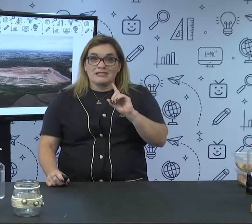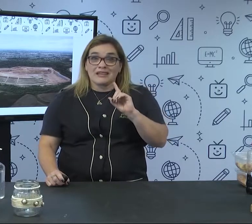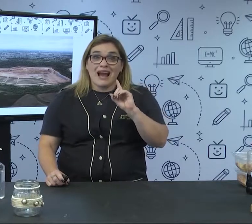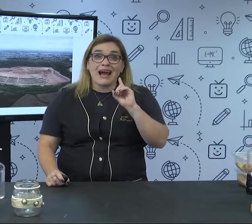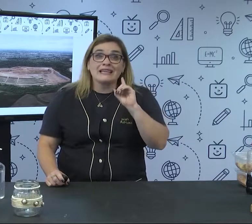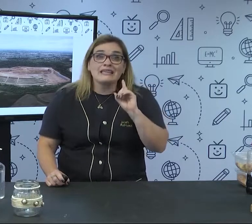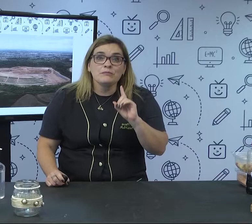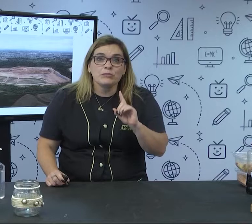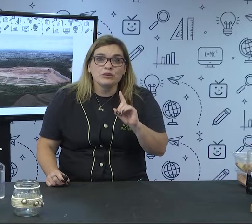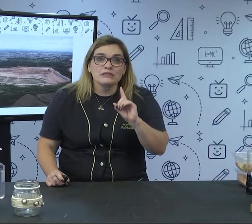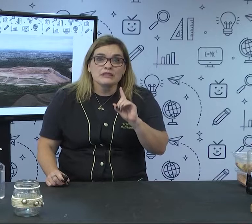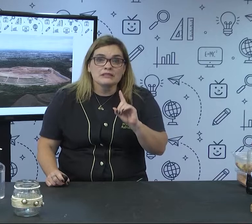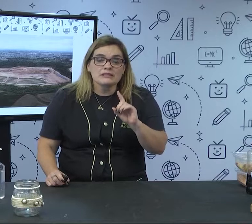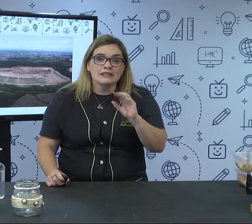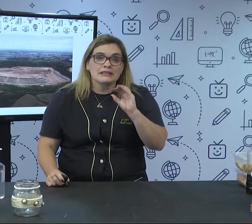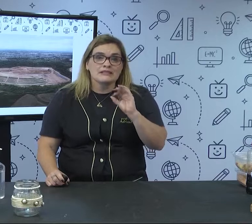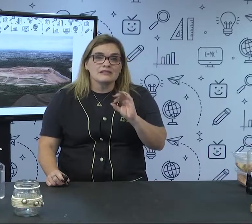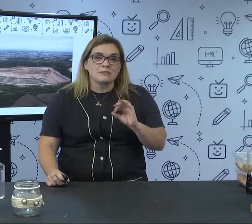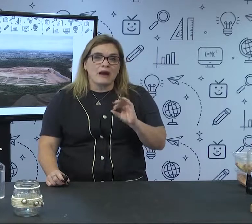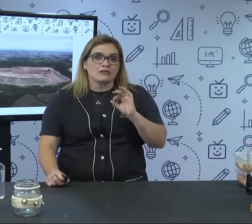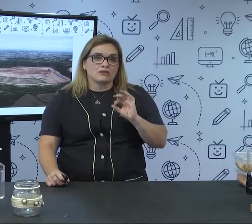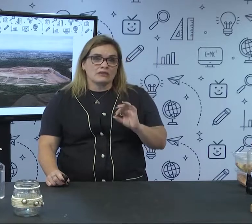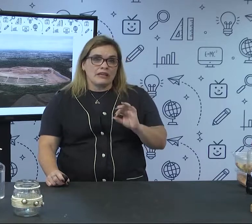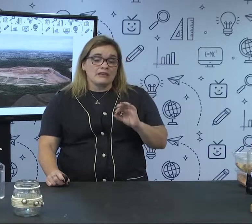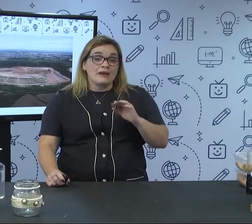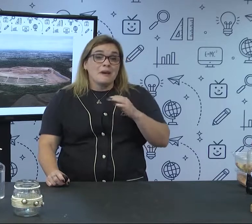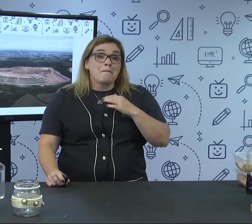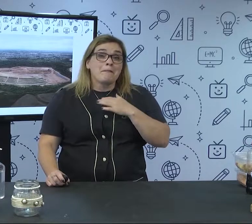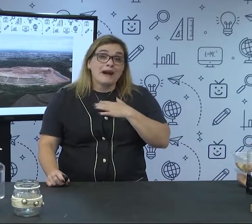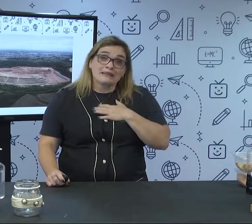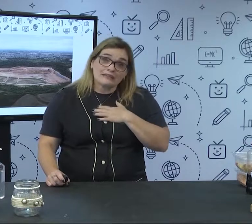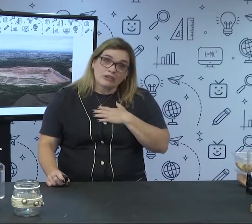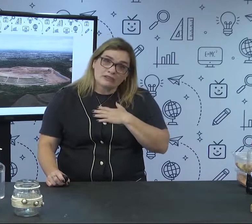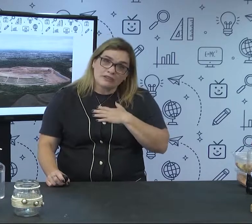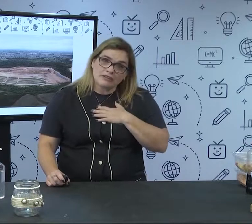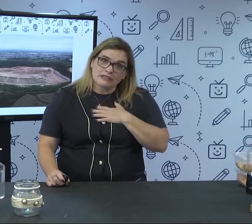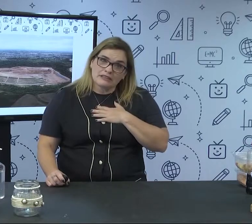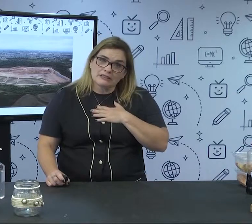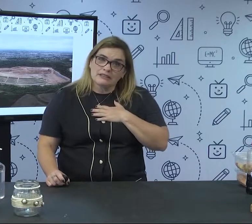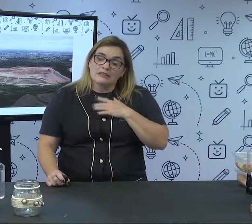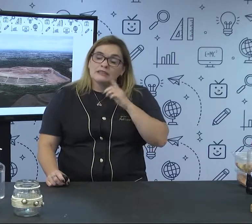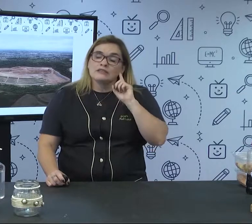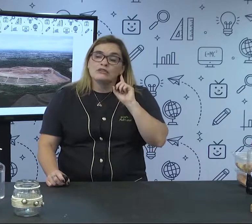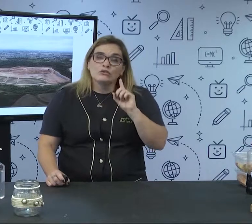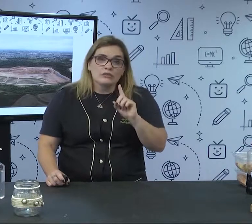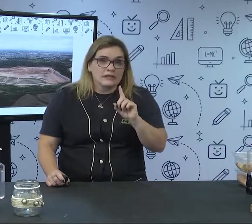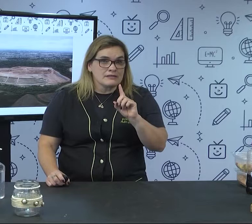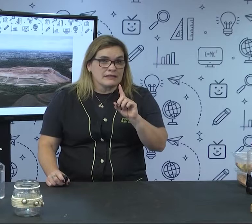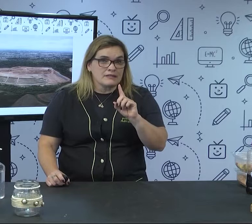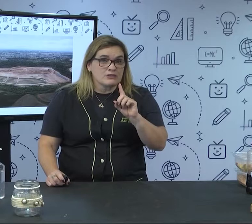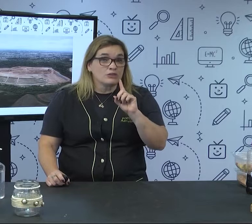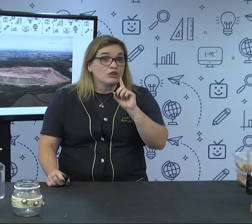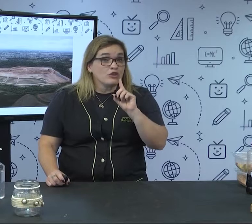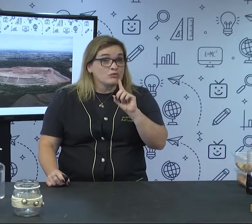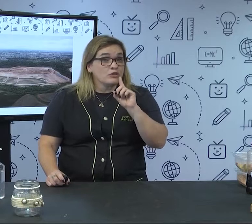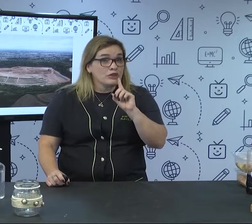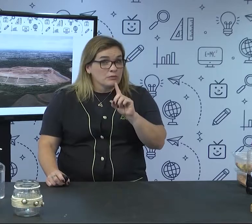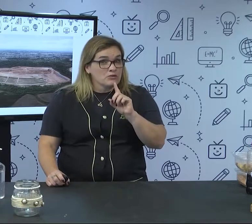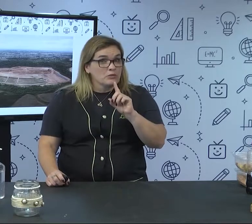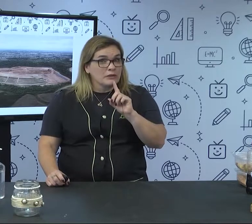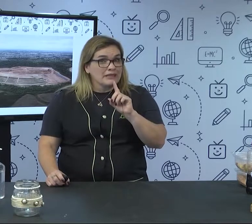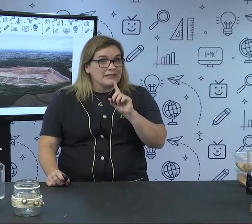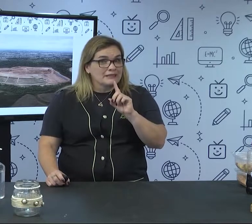para vocês a importância que esse espaço tem para a nossa vida. Nunca esqueçam que